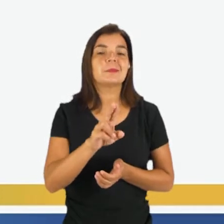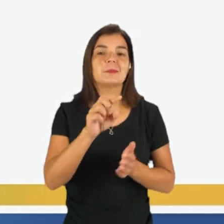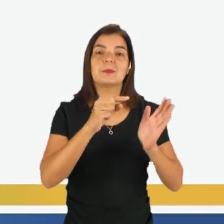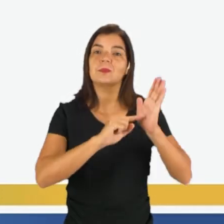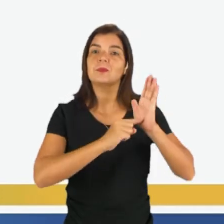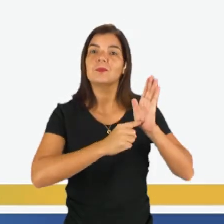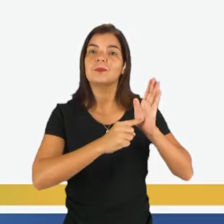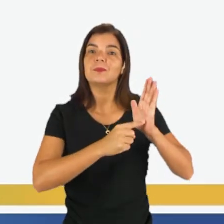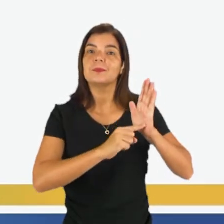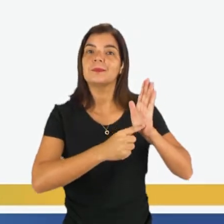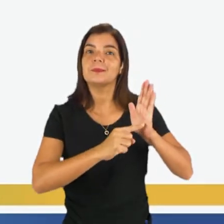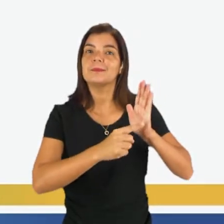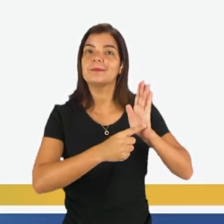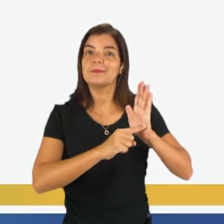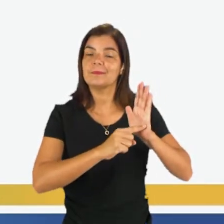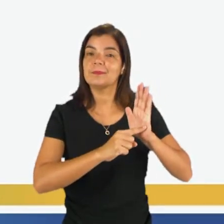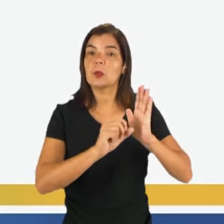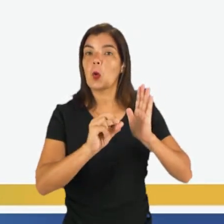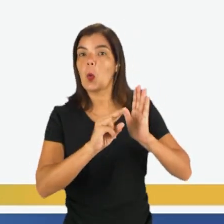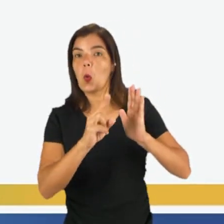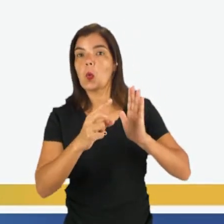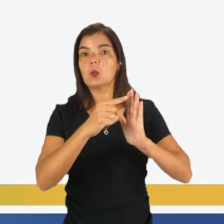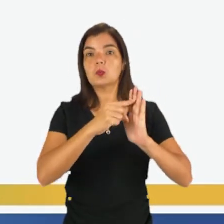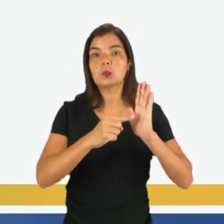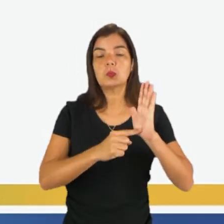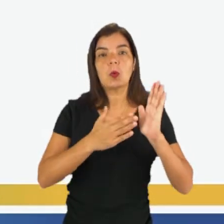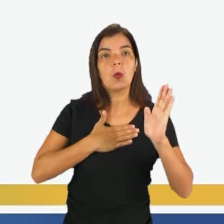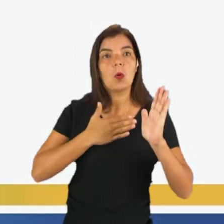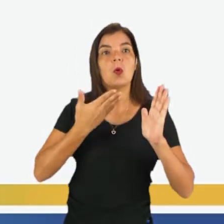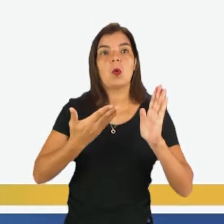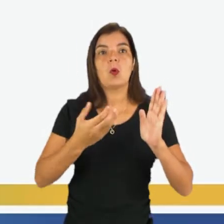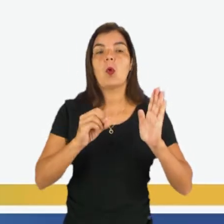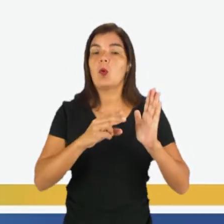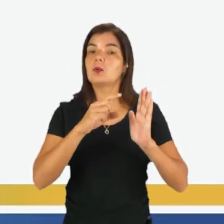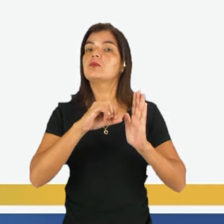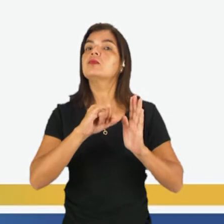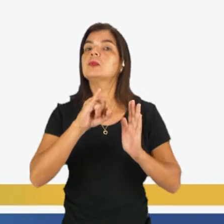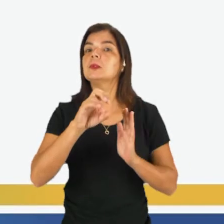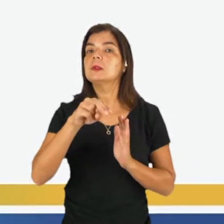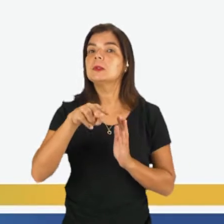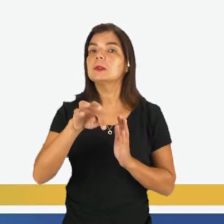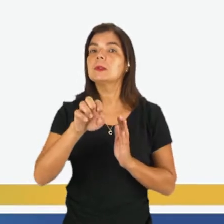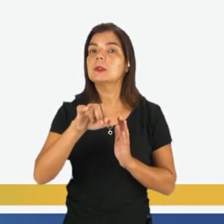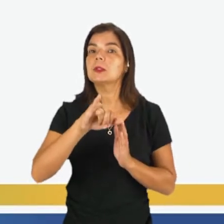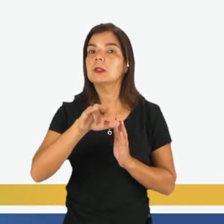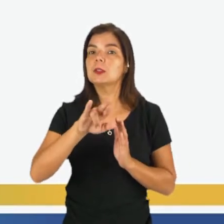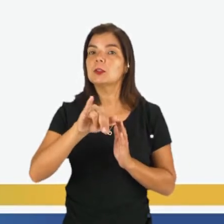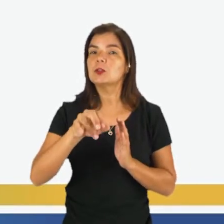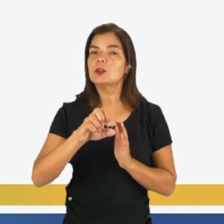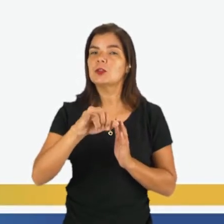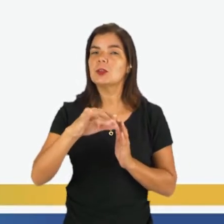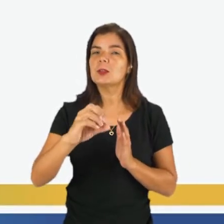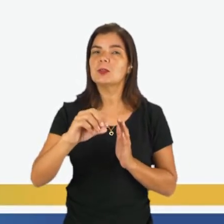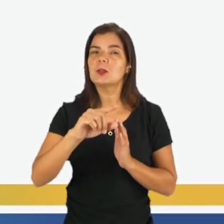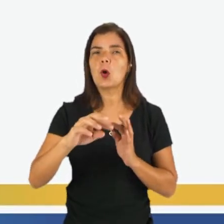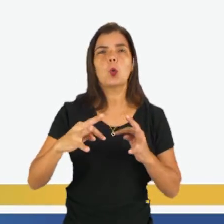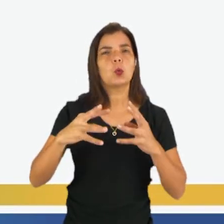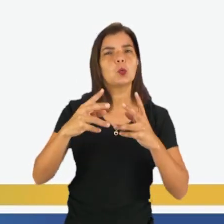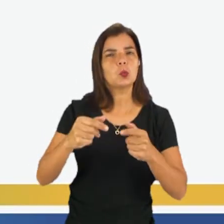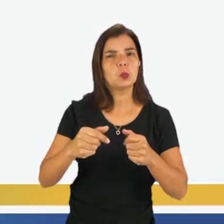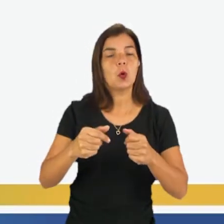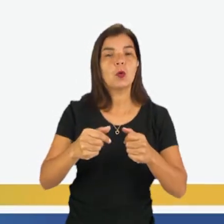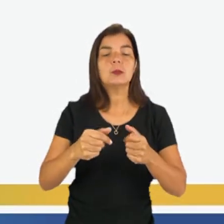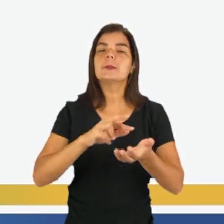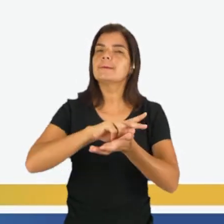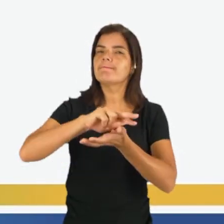uso de reticências, exclamações e interjeições. Todos esses recursos são